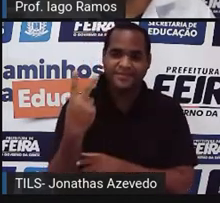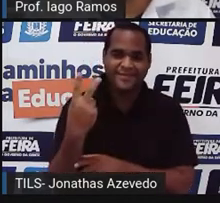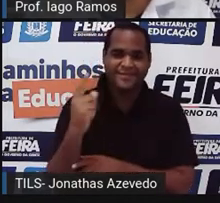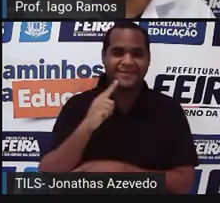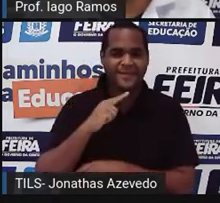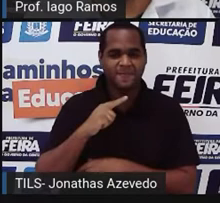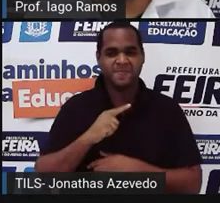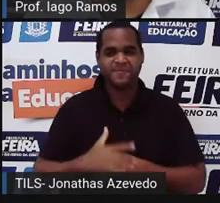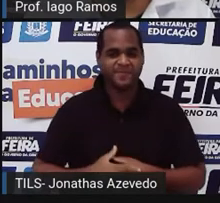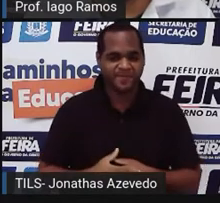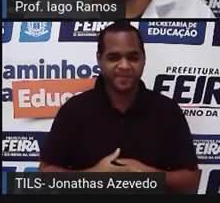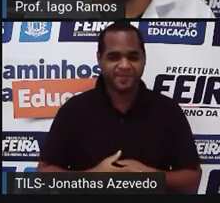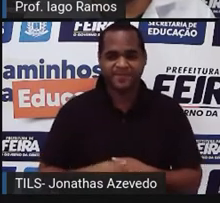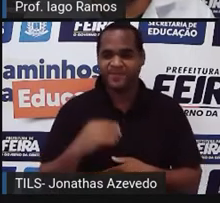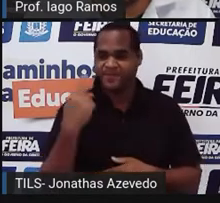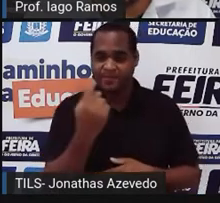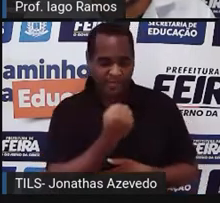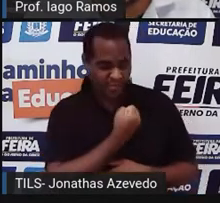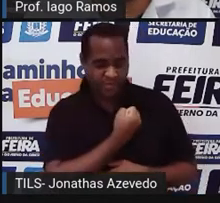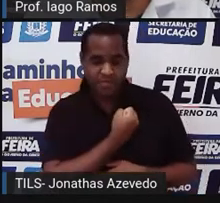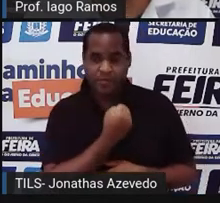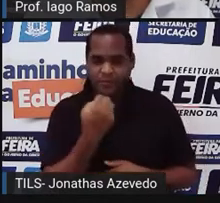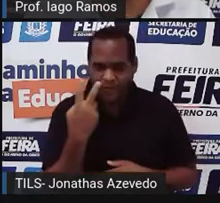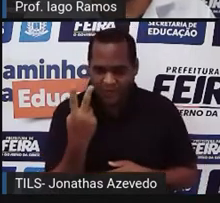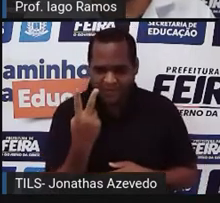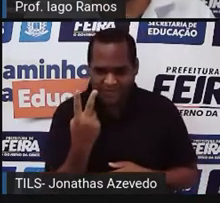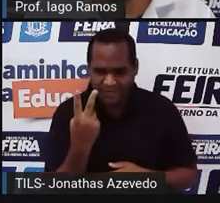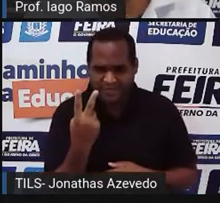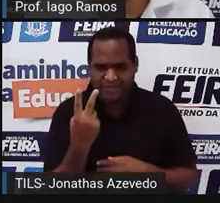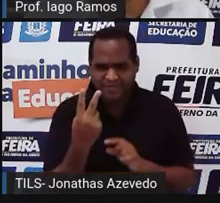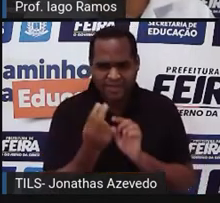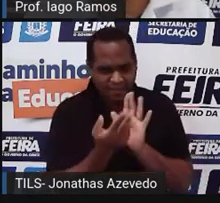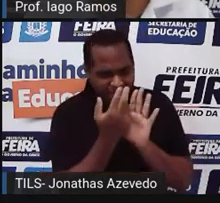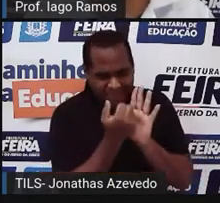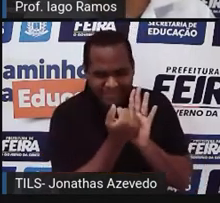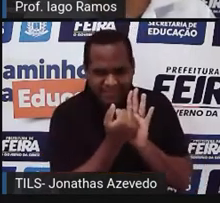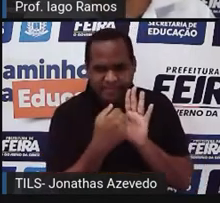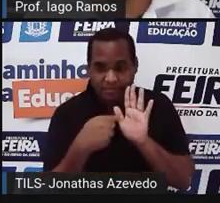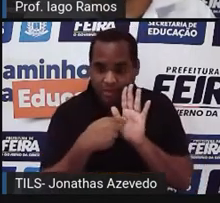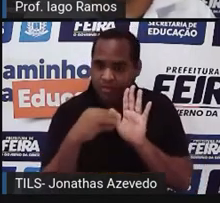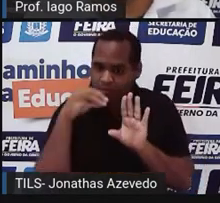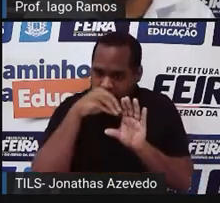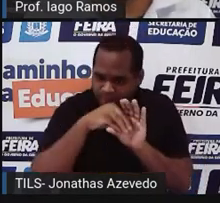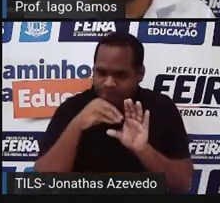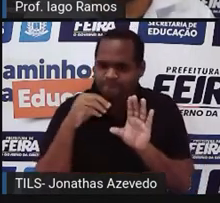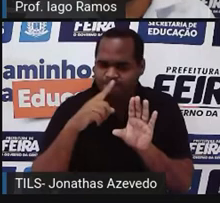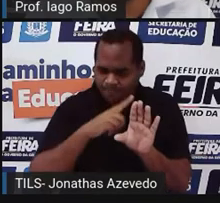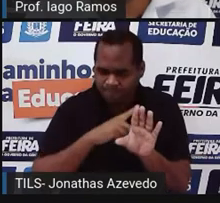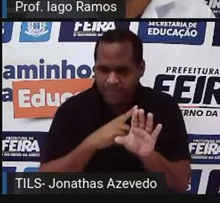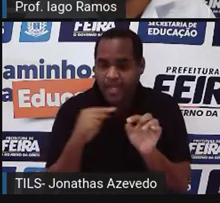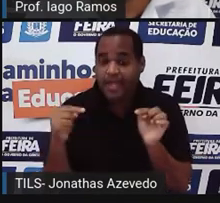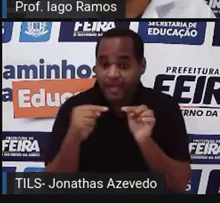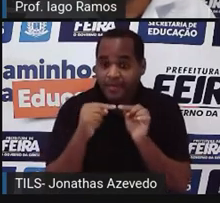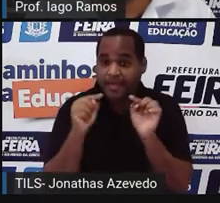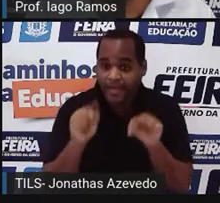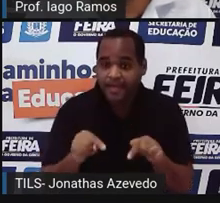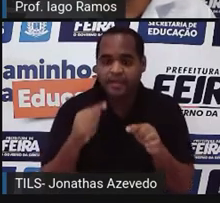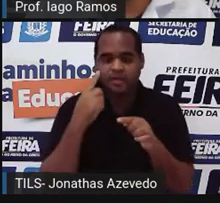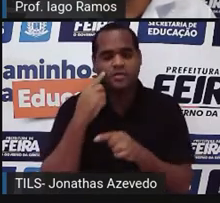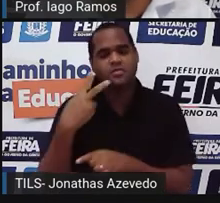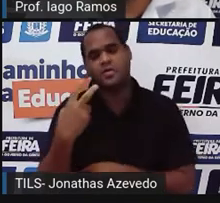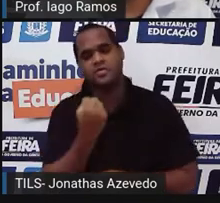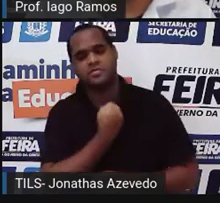tá? Na opção 2, nessa imagem, né, tem ali